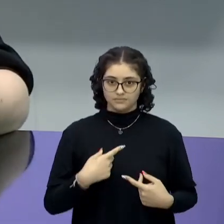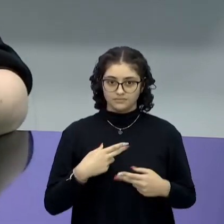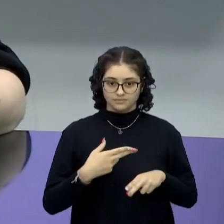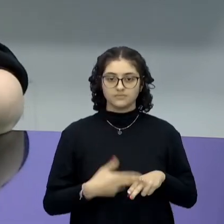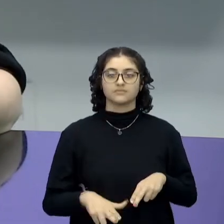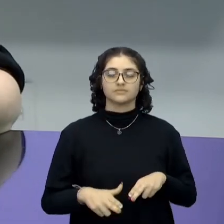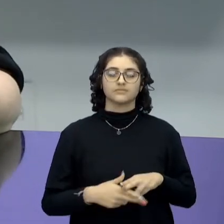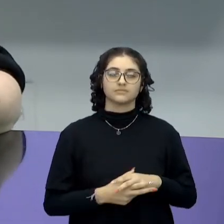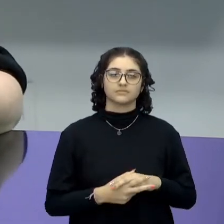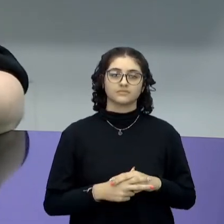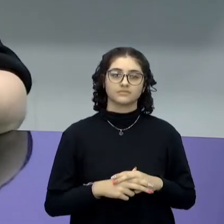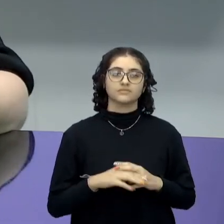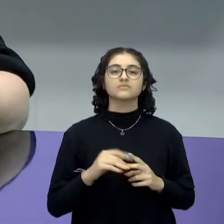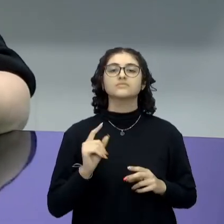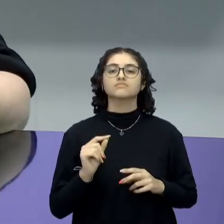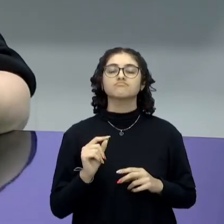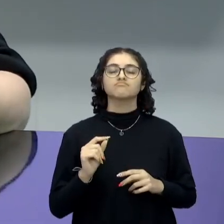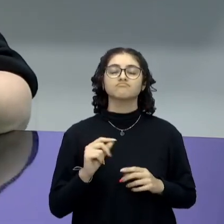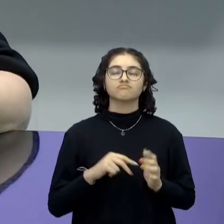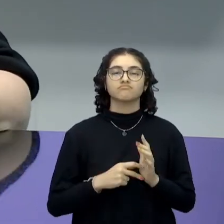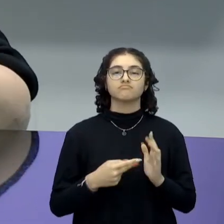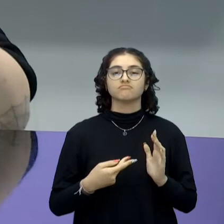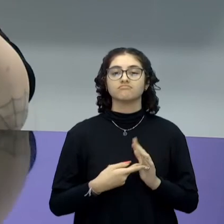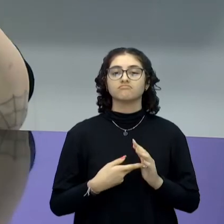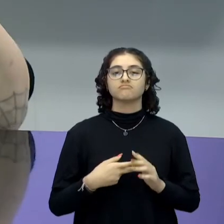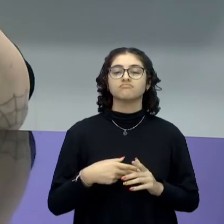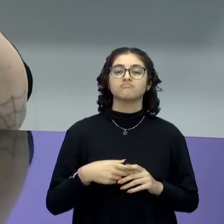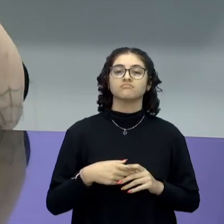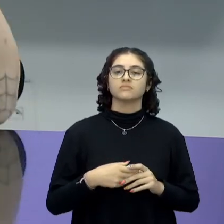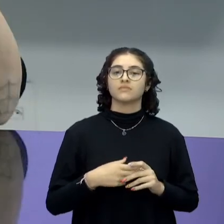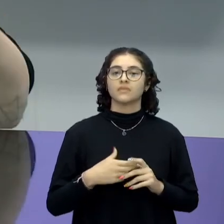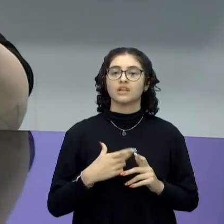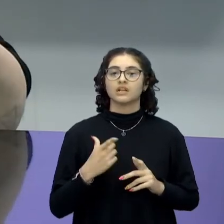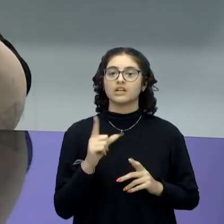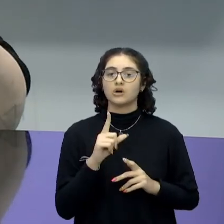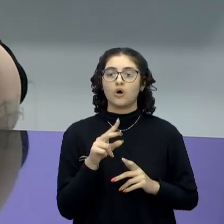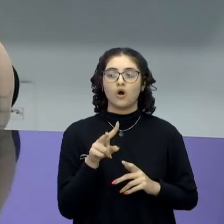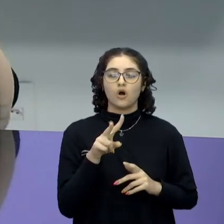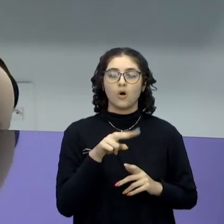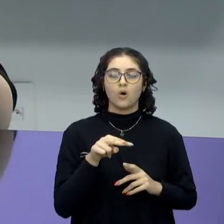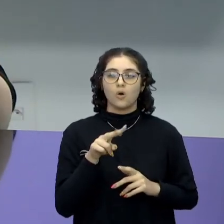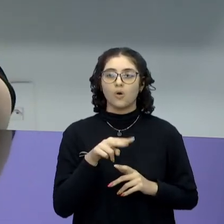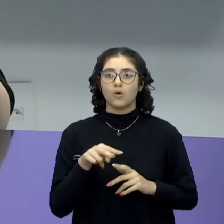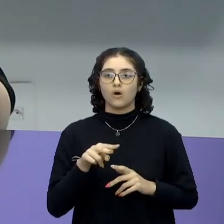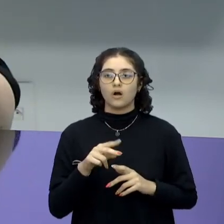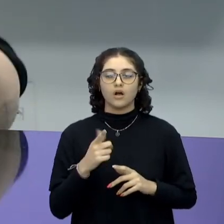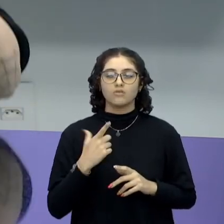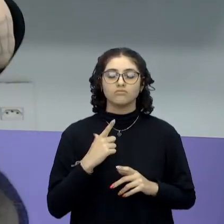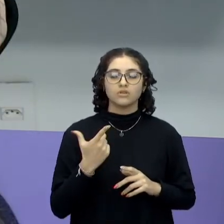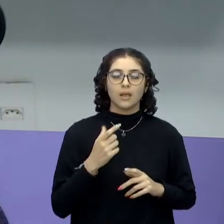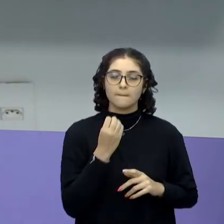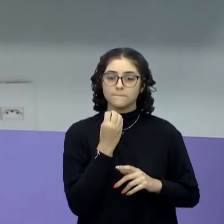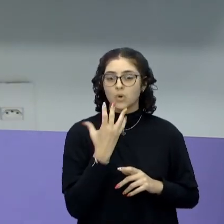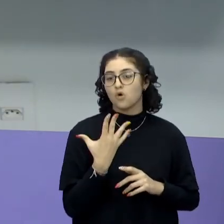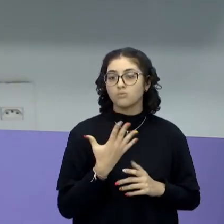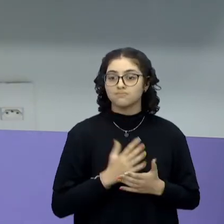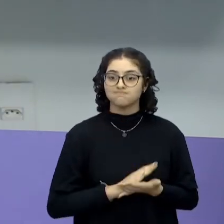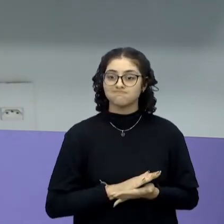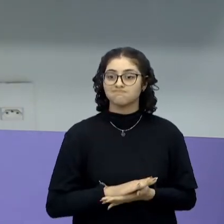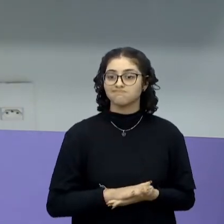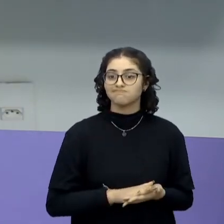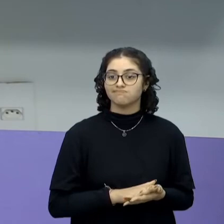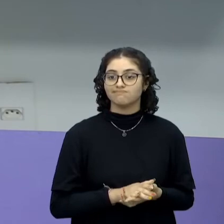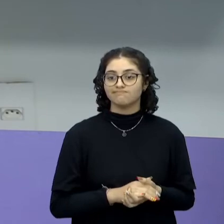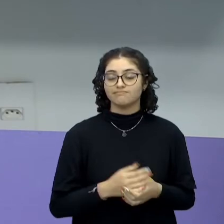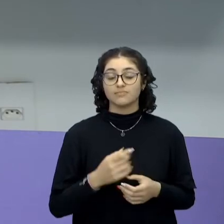nus, no sentido de que não são vistos como não possuidores de qualidades. Então é